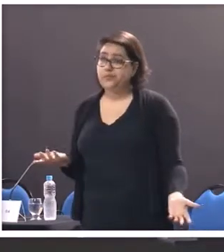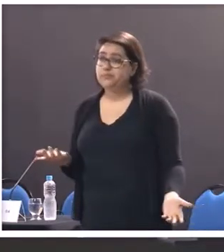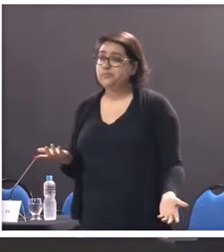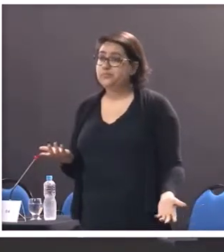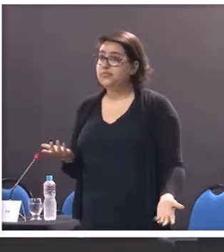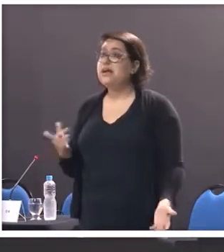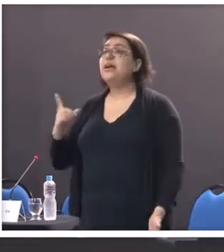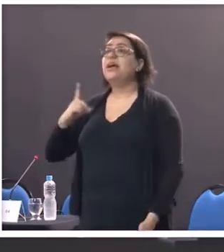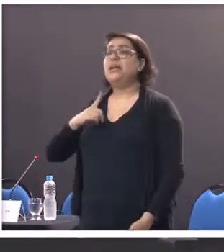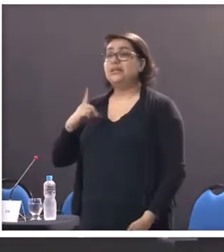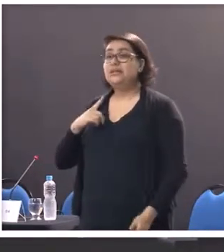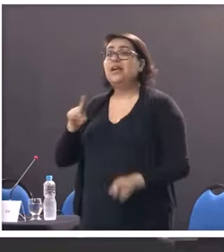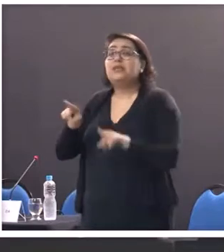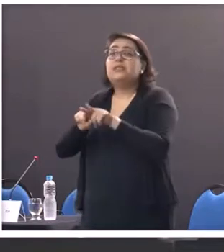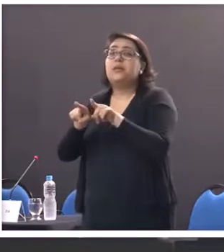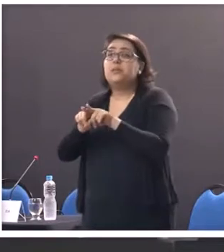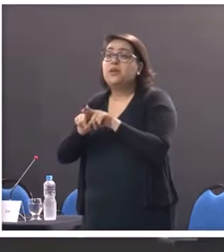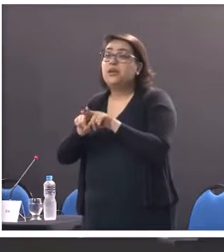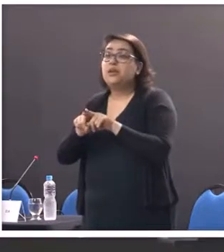você tem o intérprete